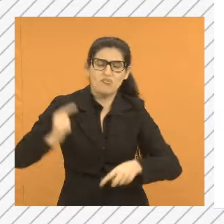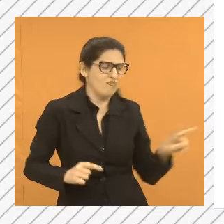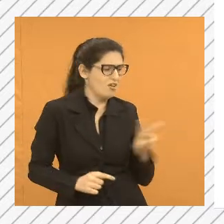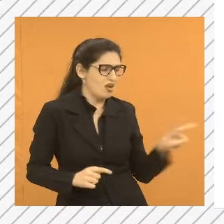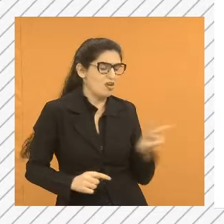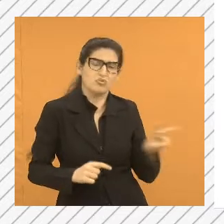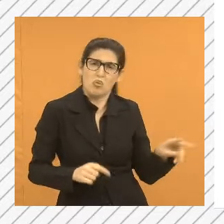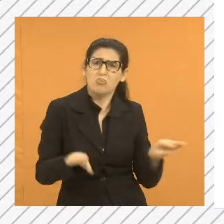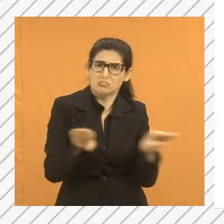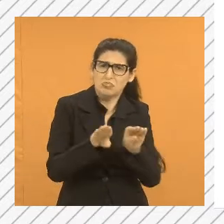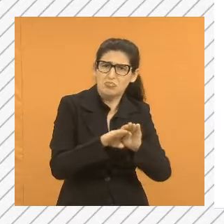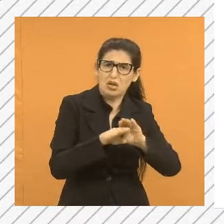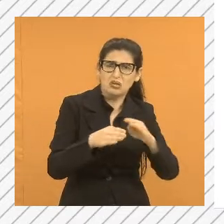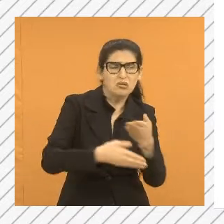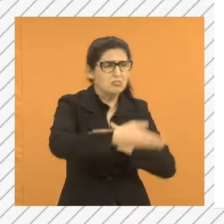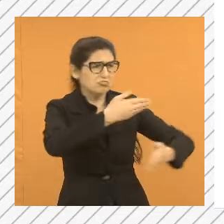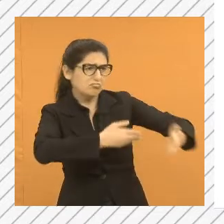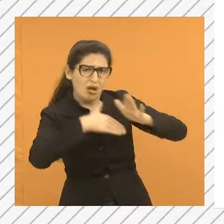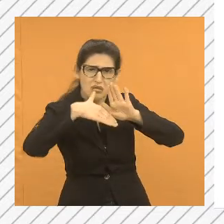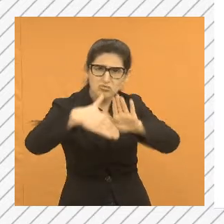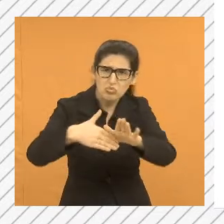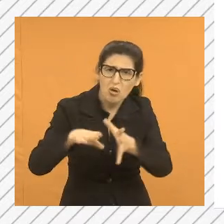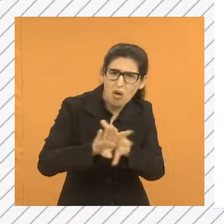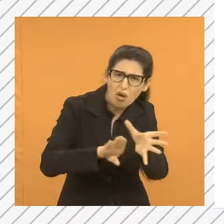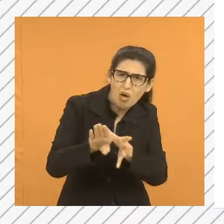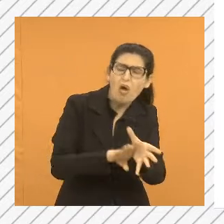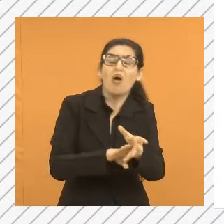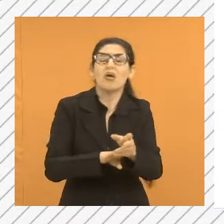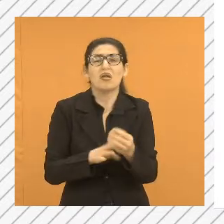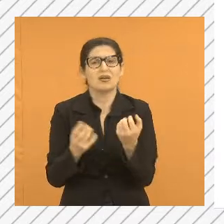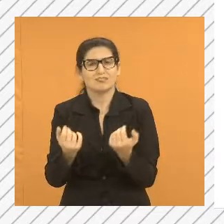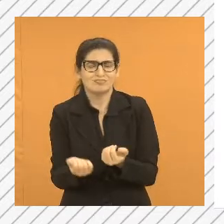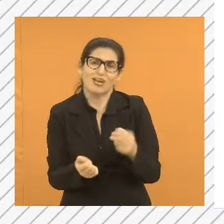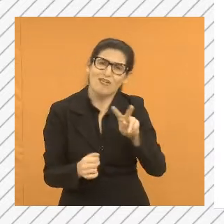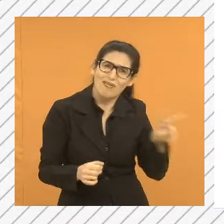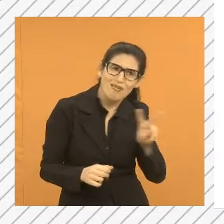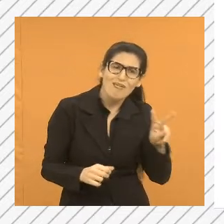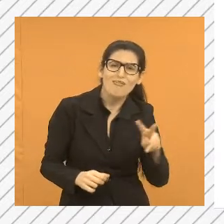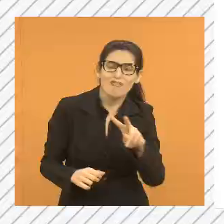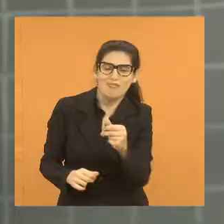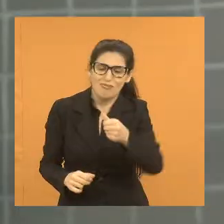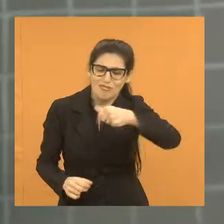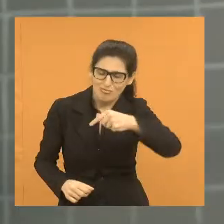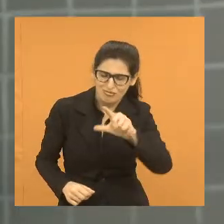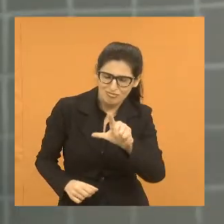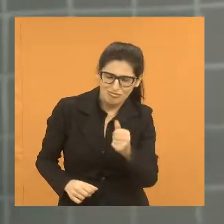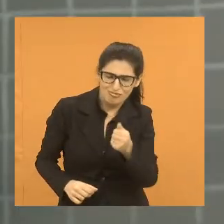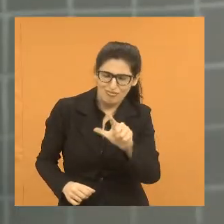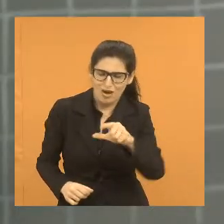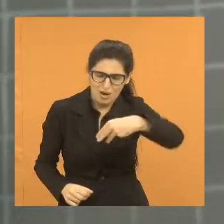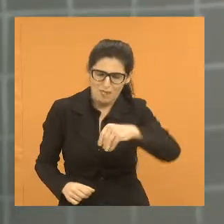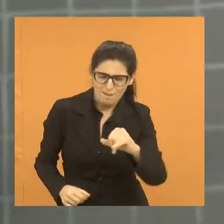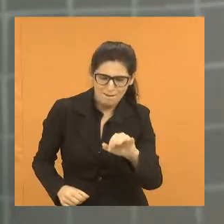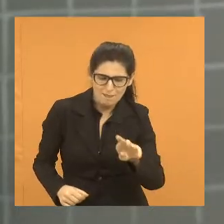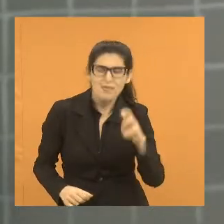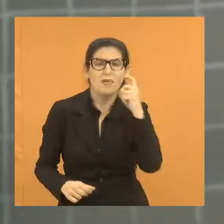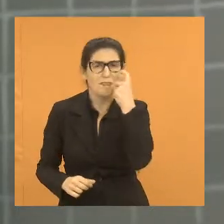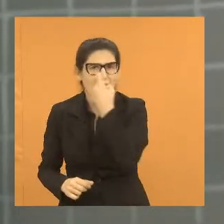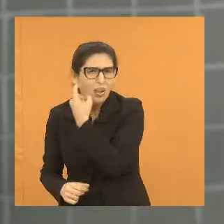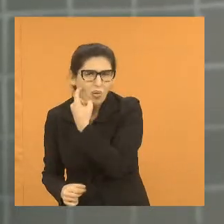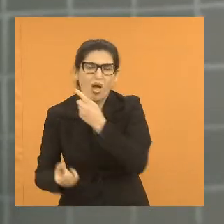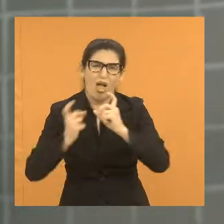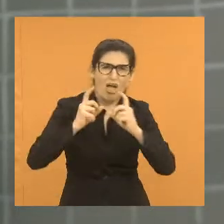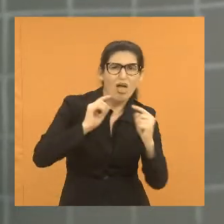recentemente atendemos uma solicitação do vereador Valmir, no Parque Meia Lua. Com relação à